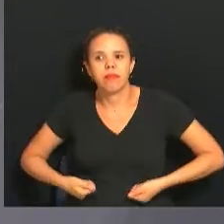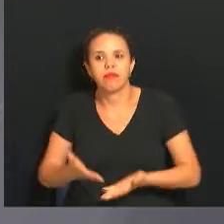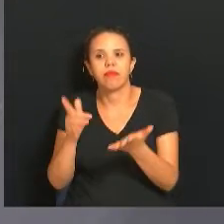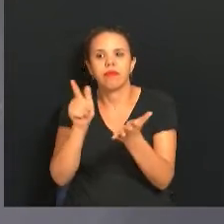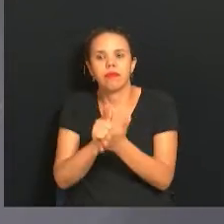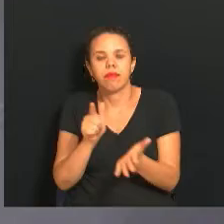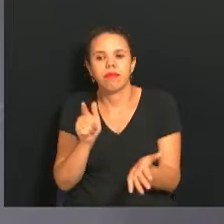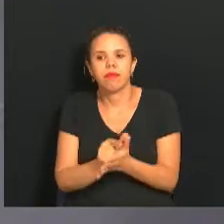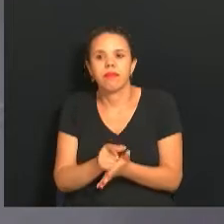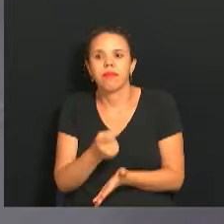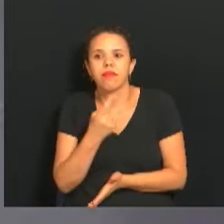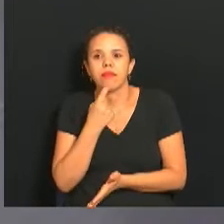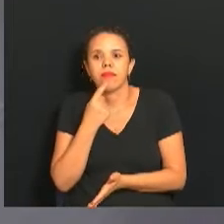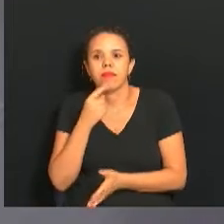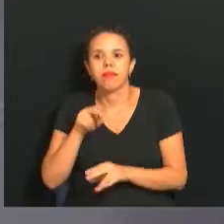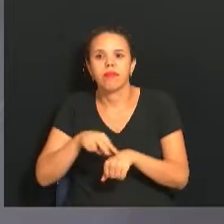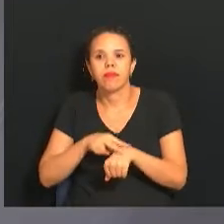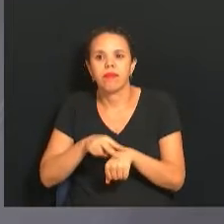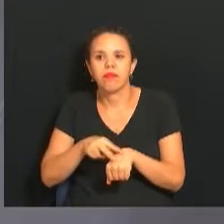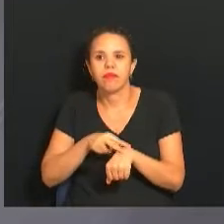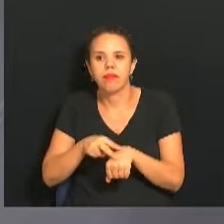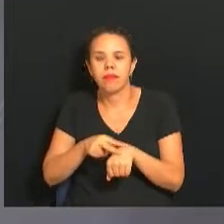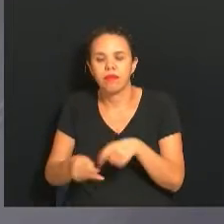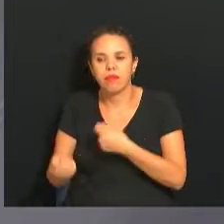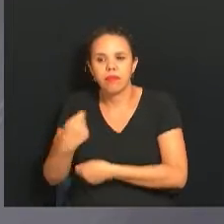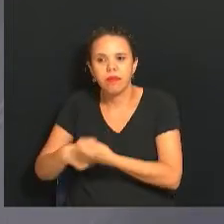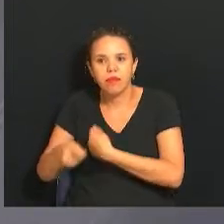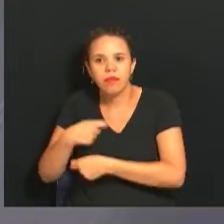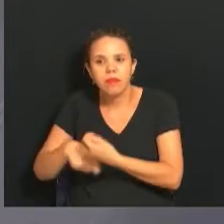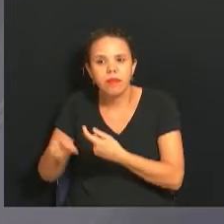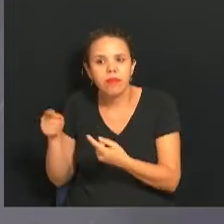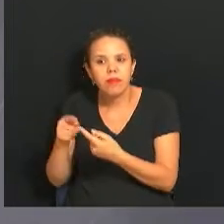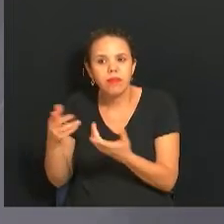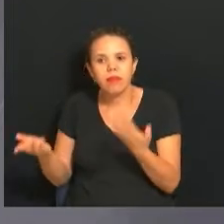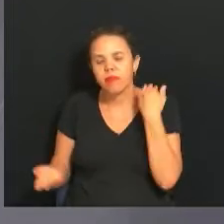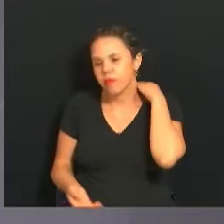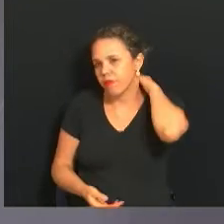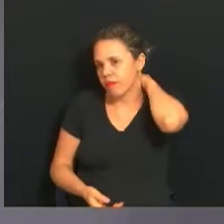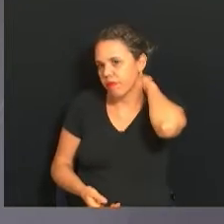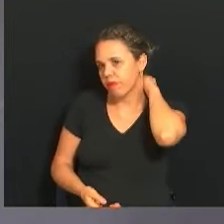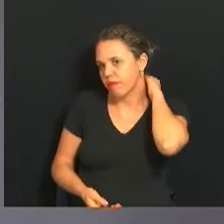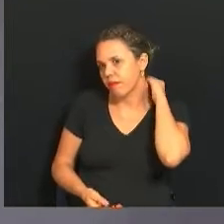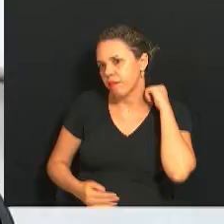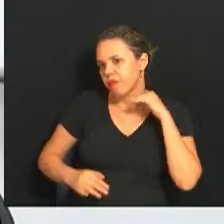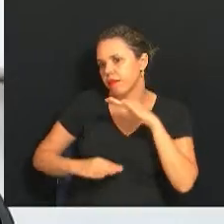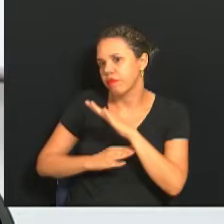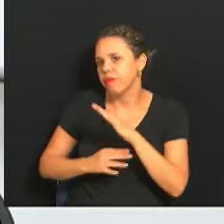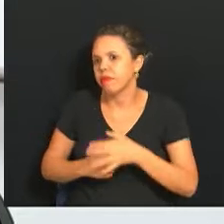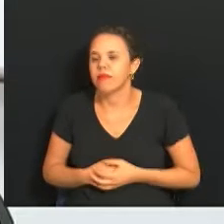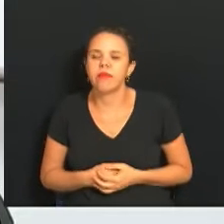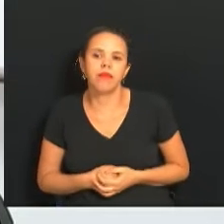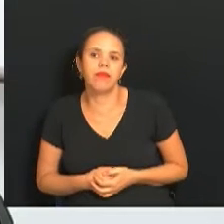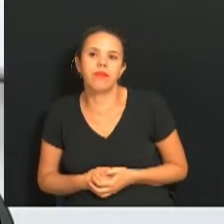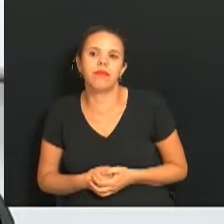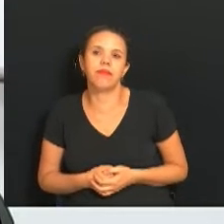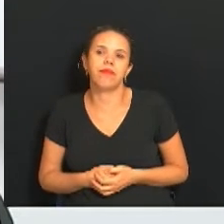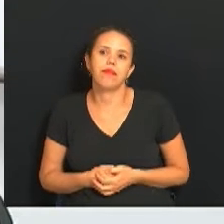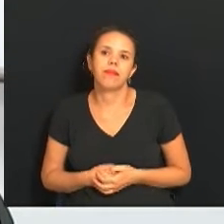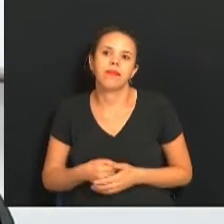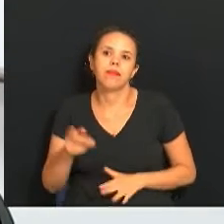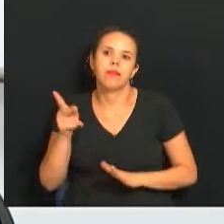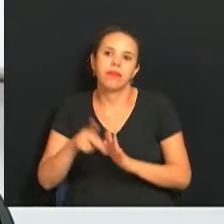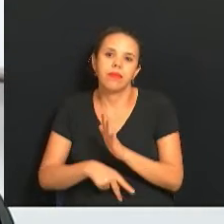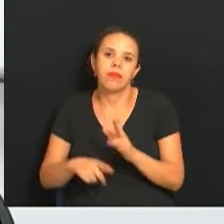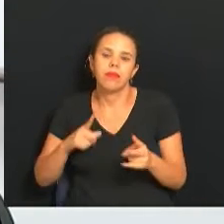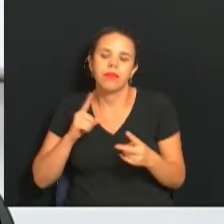o Campinas Mais Verde, na administração direta e indireta e na Câmara Municipal. Esse projeto ele tem